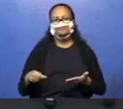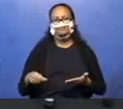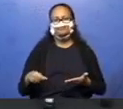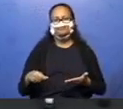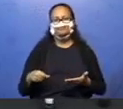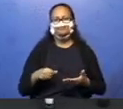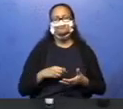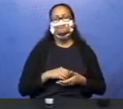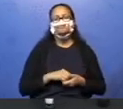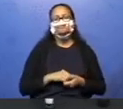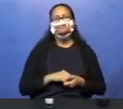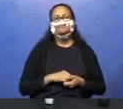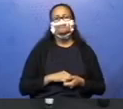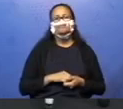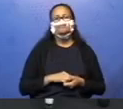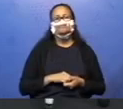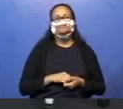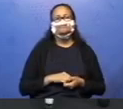comigo.